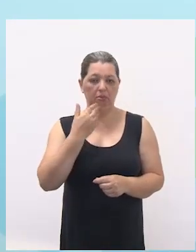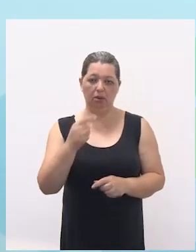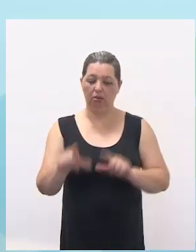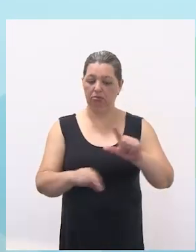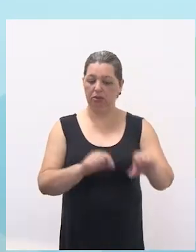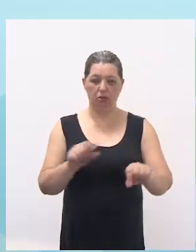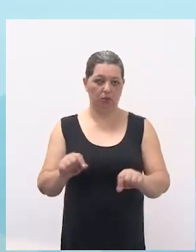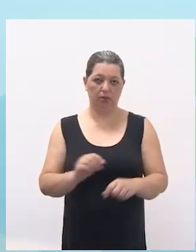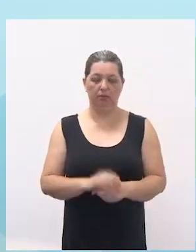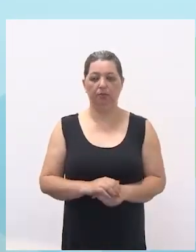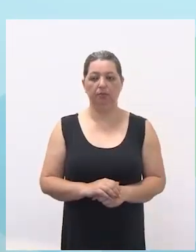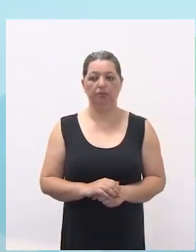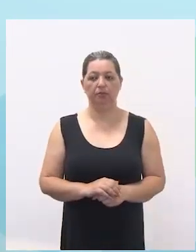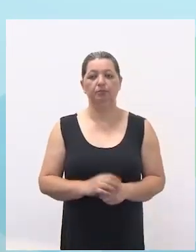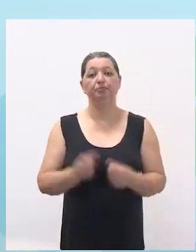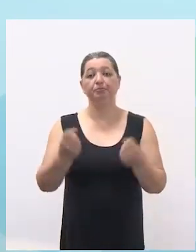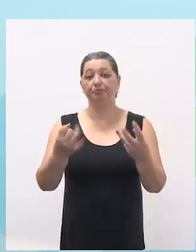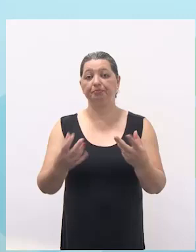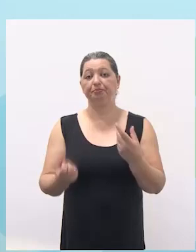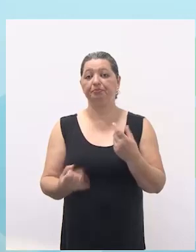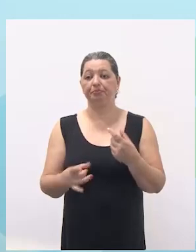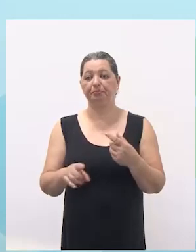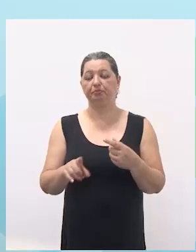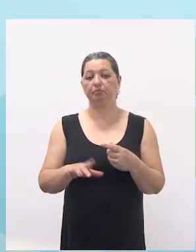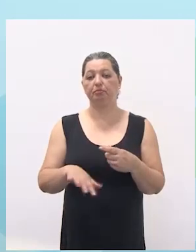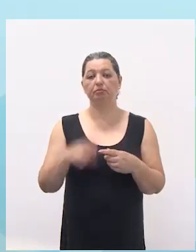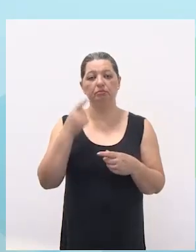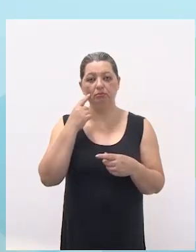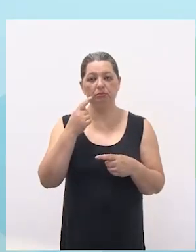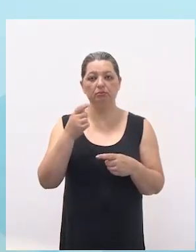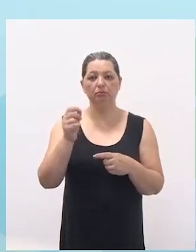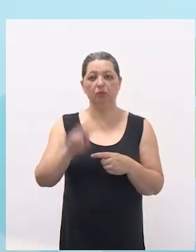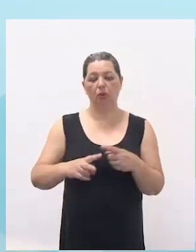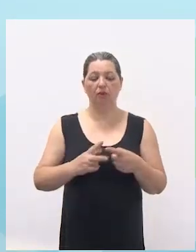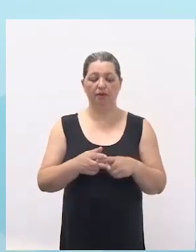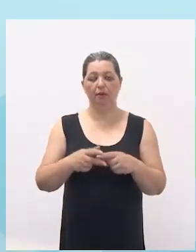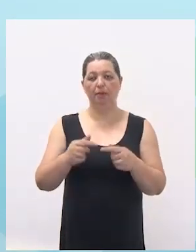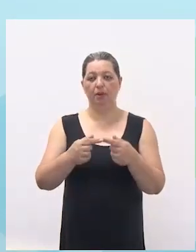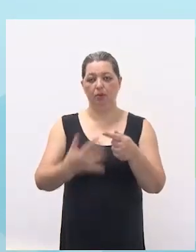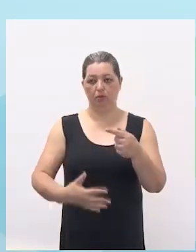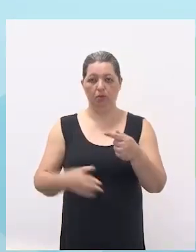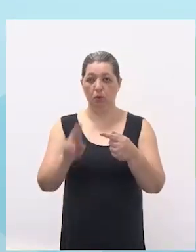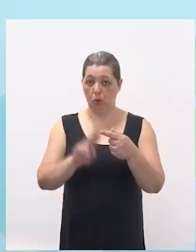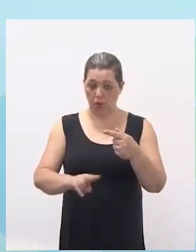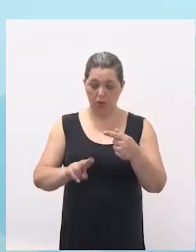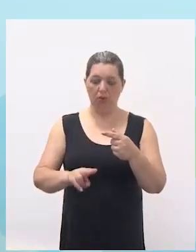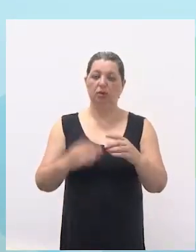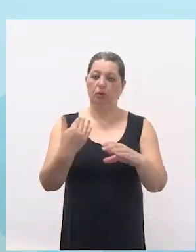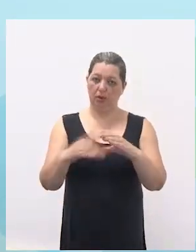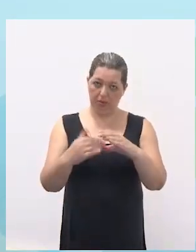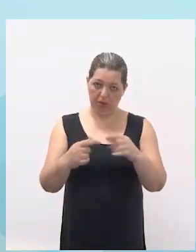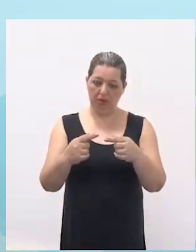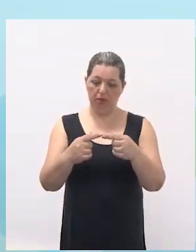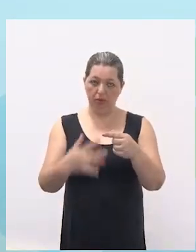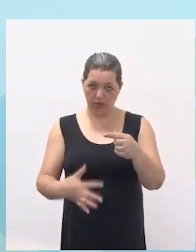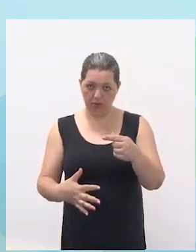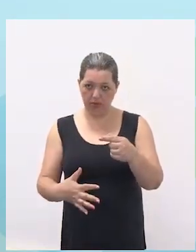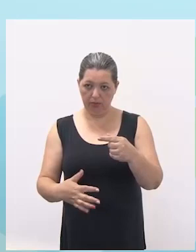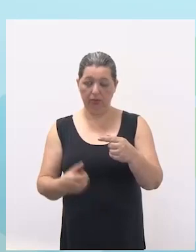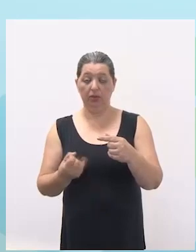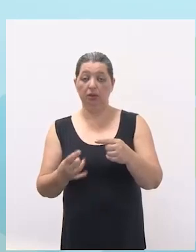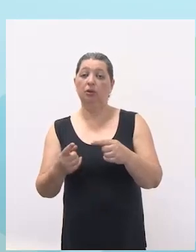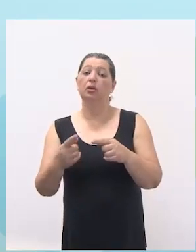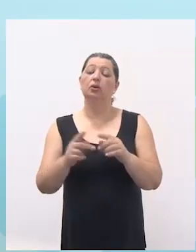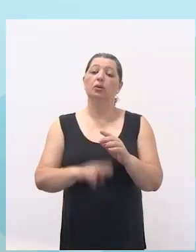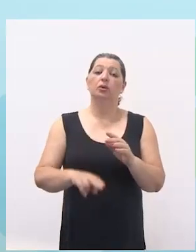Giovanni disse, geralmente, se você vai usar ferramentas Google, a gente usa o e-mail Google. E se você usa ferramentas Microsoft,